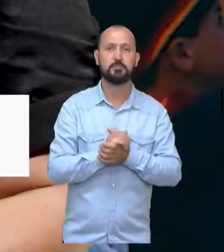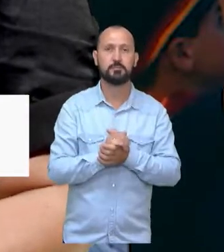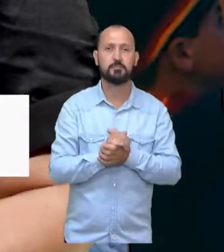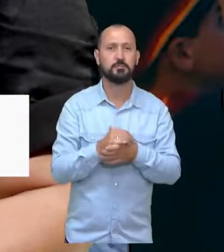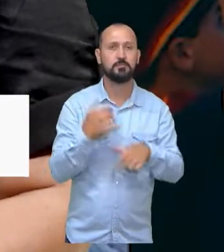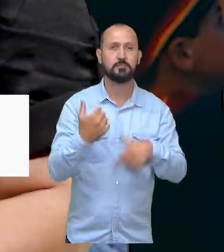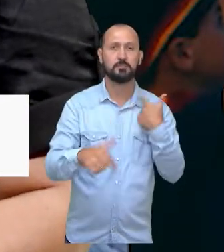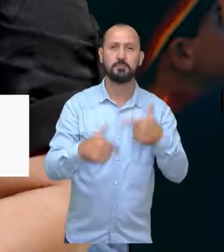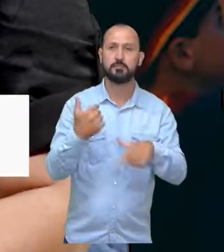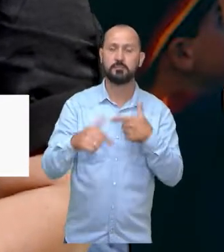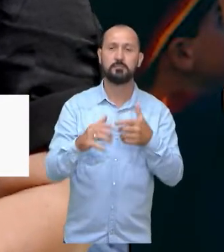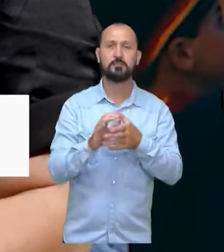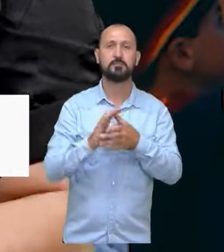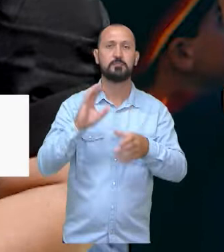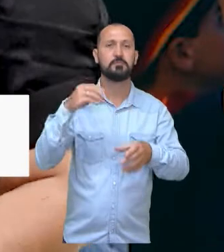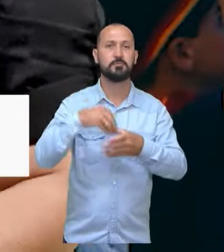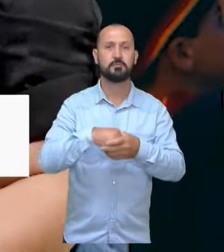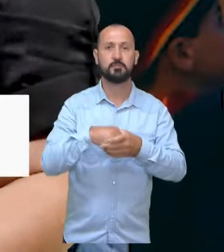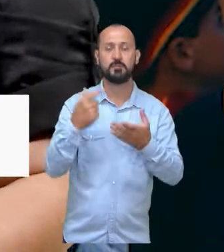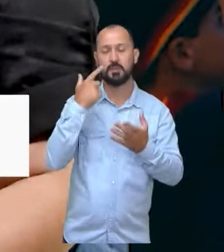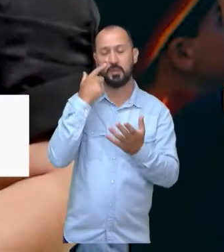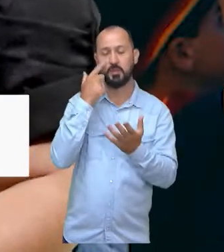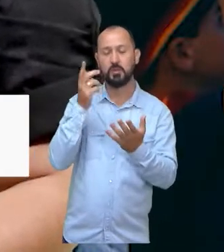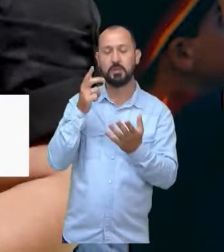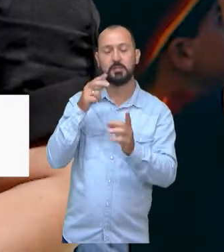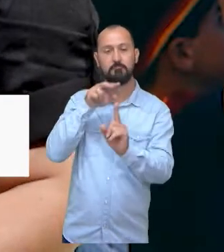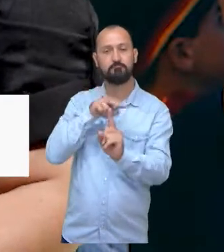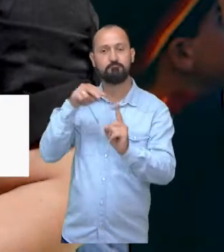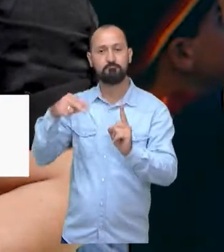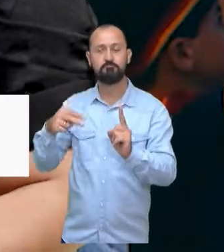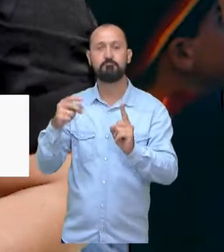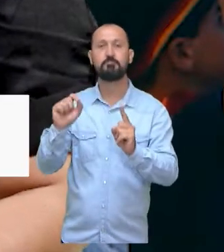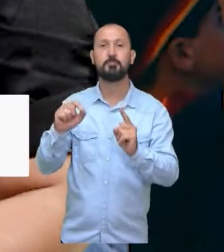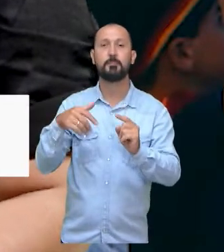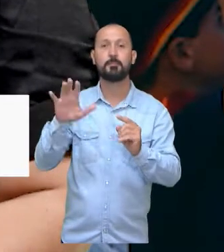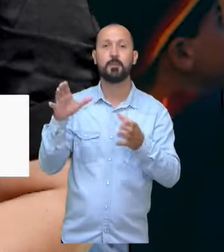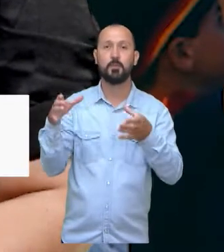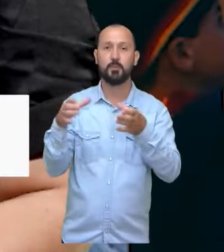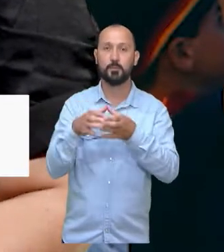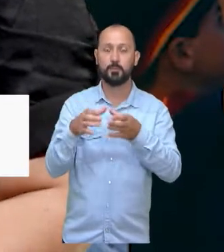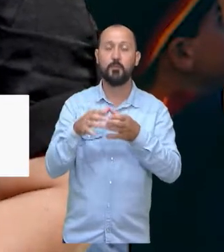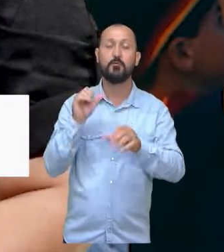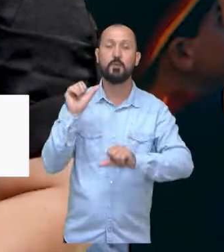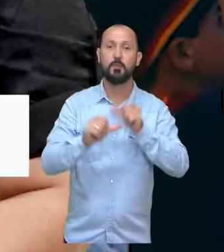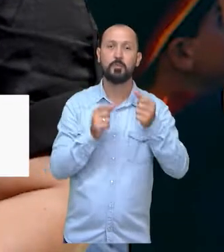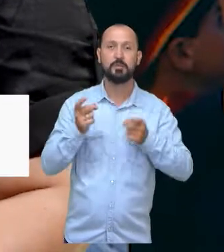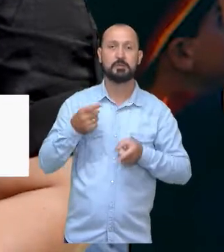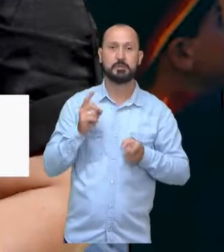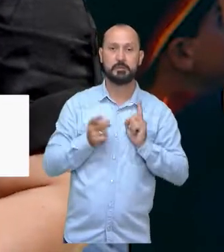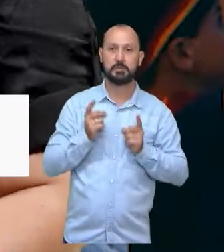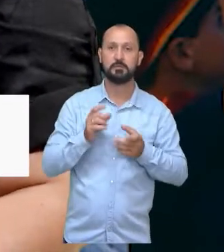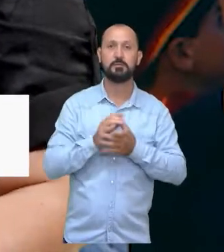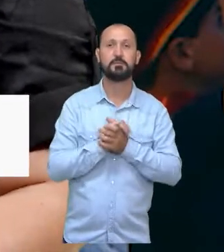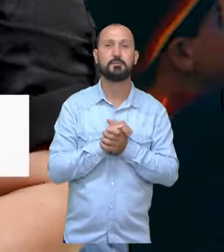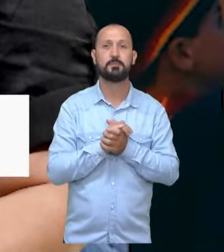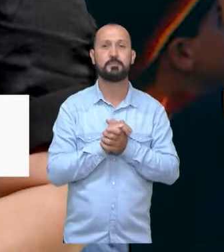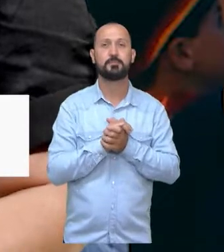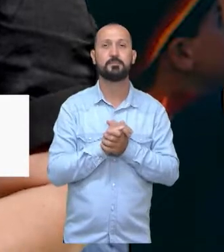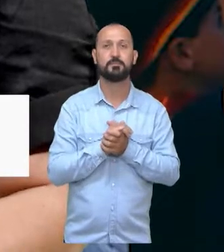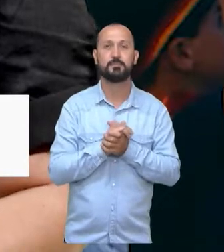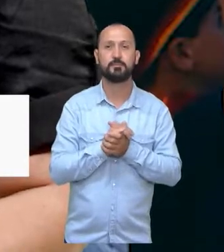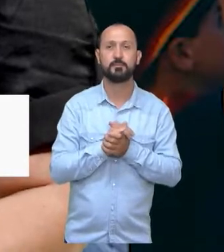dessa perspectiva, principalmente pela população trans, né? A população trans, a gente tem